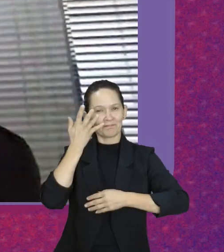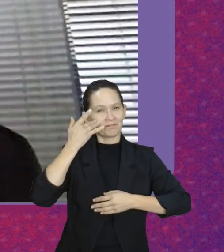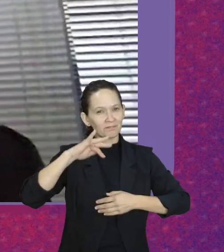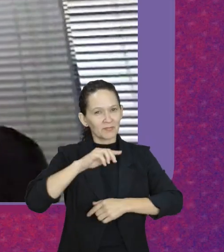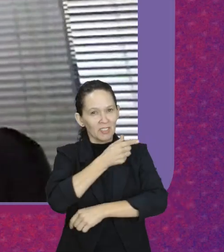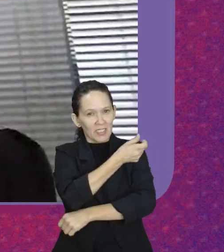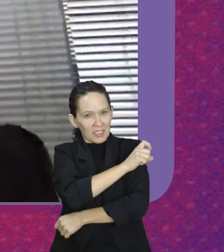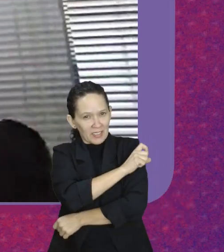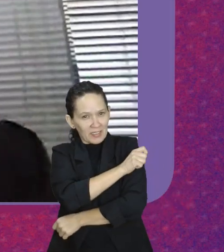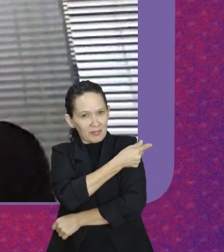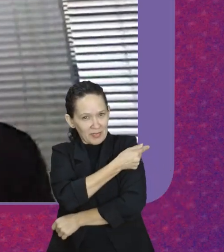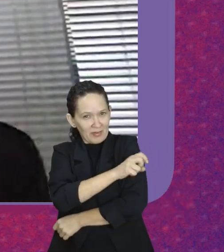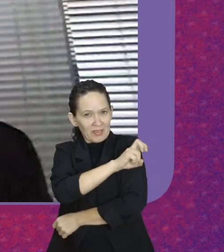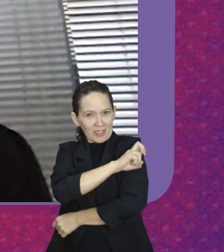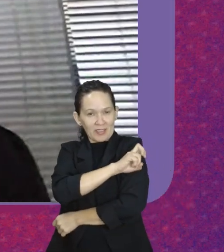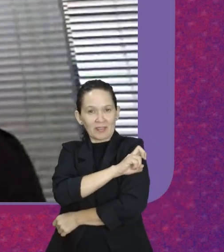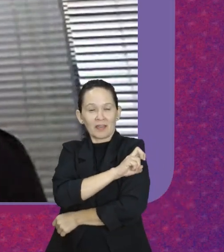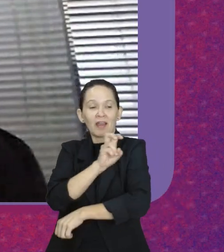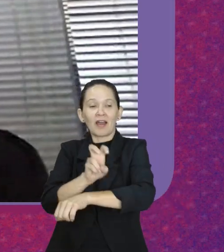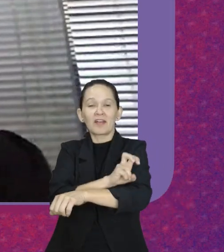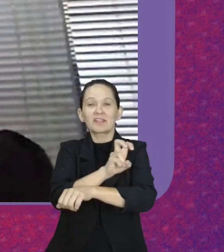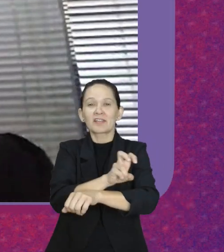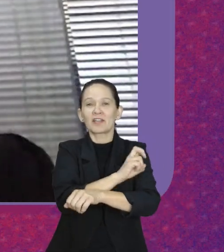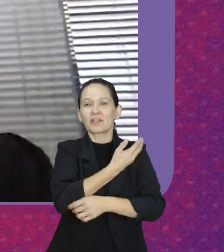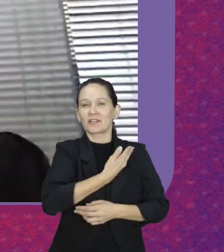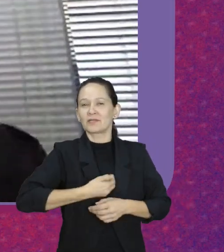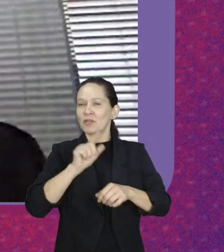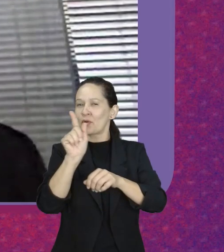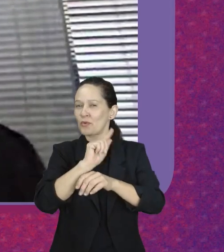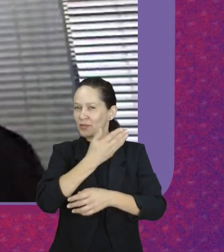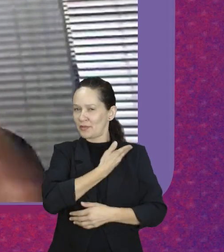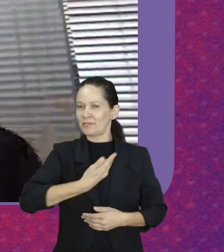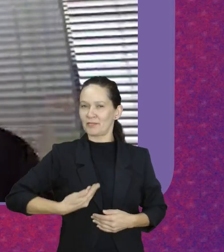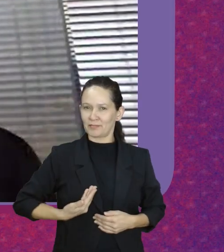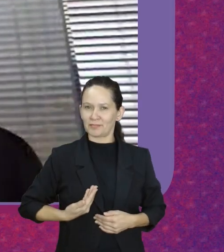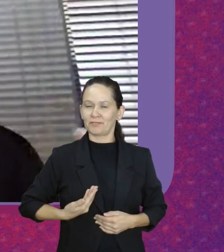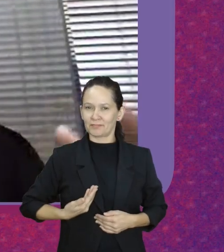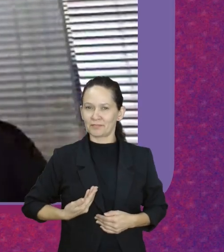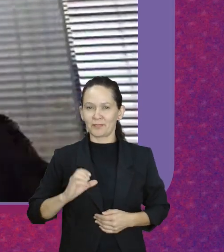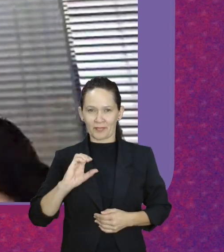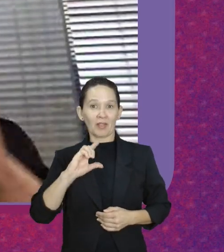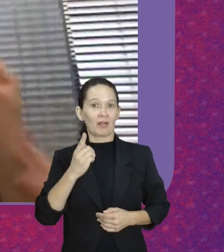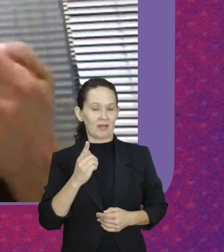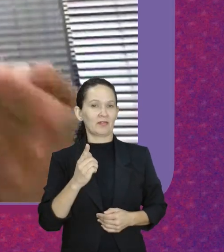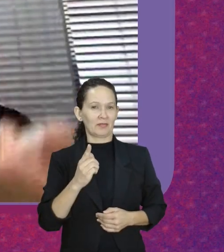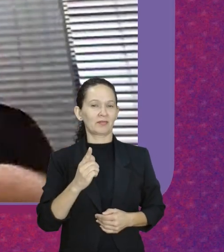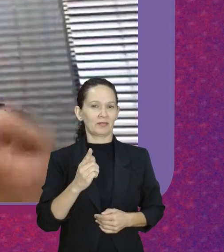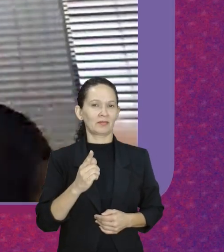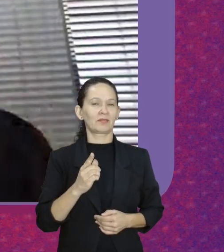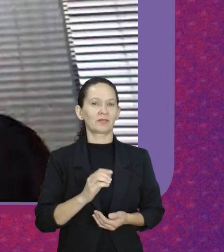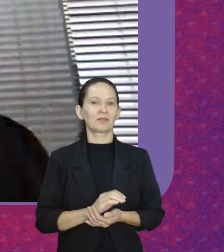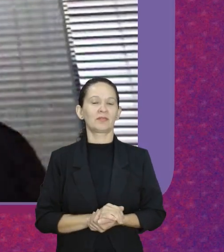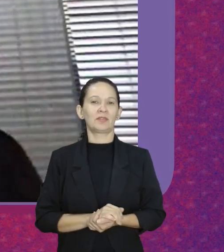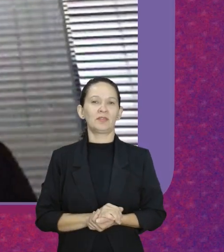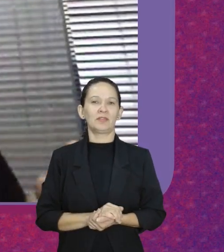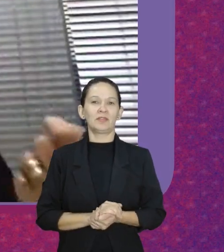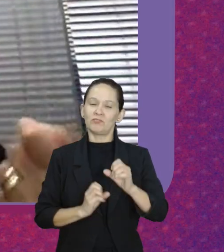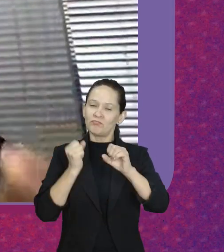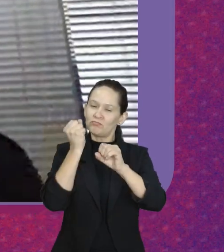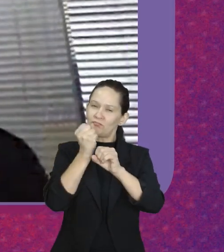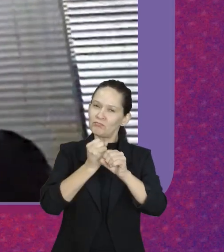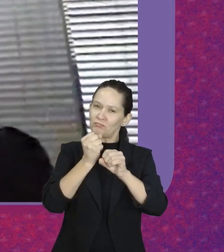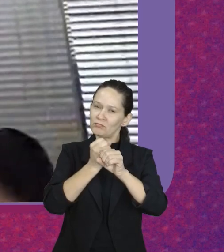educação da primeira infância, mas creches públicas com gestão pública. É claro que é uma